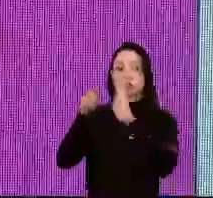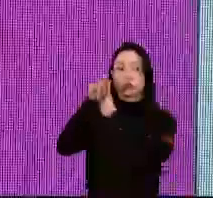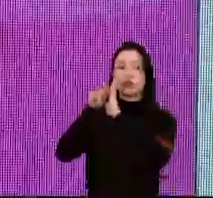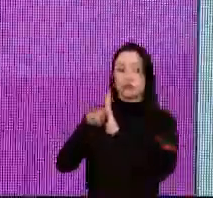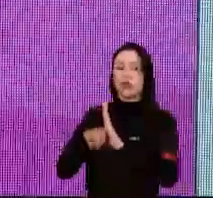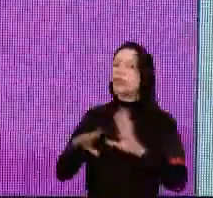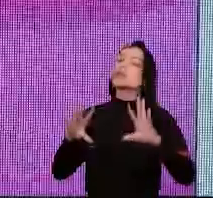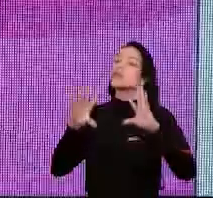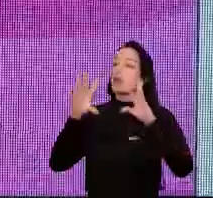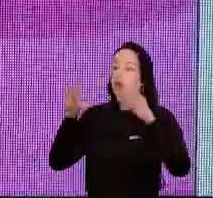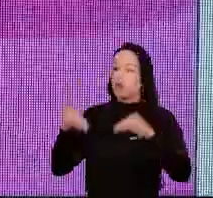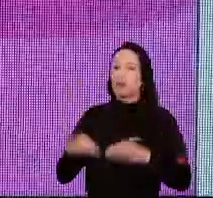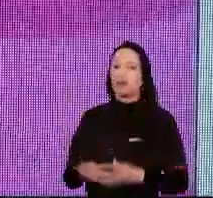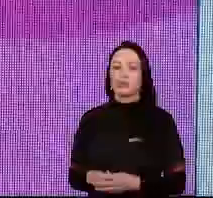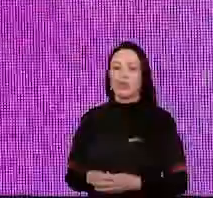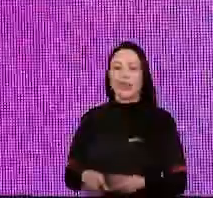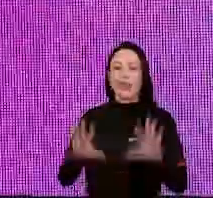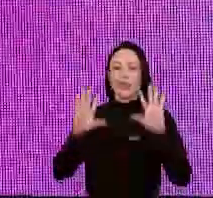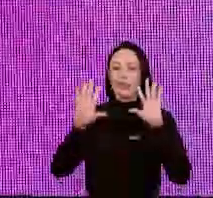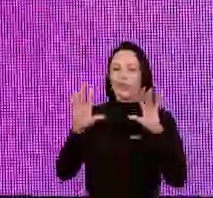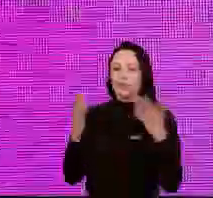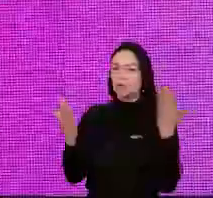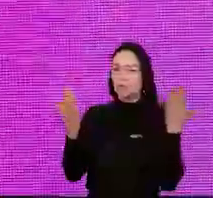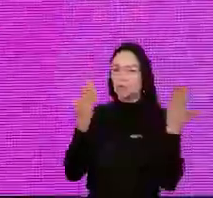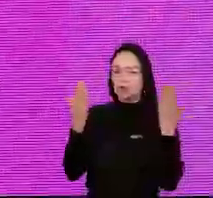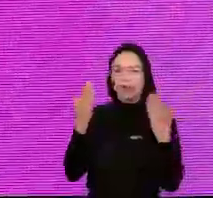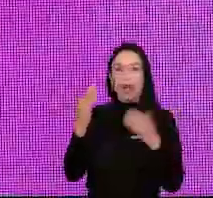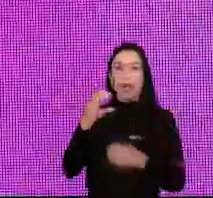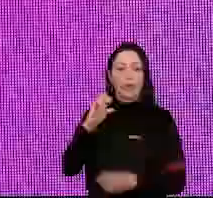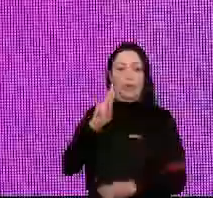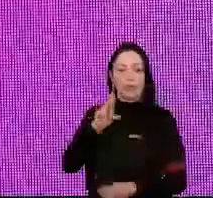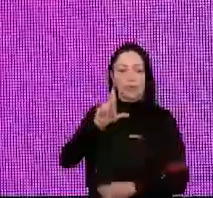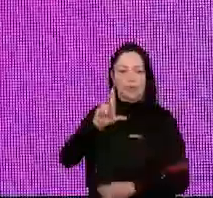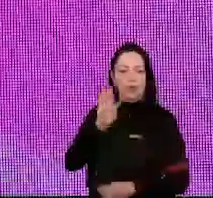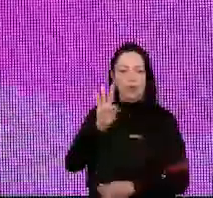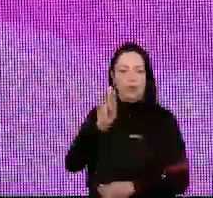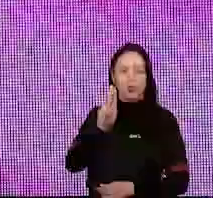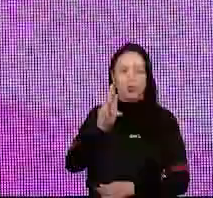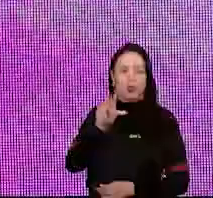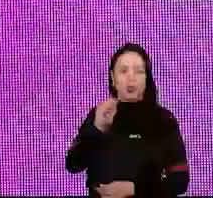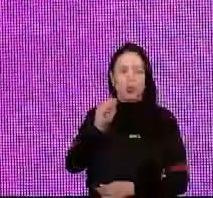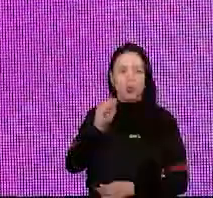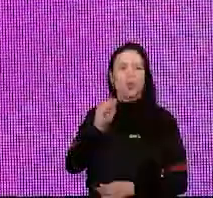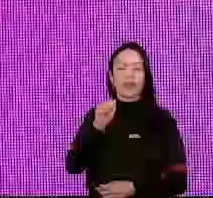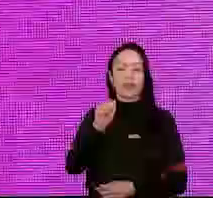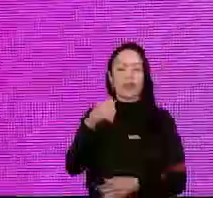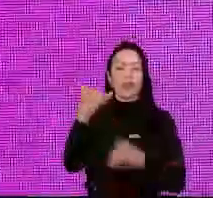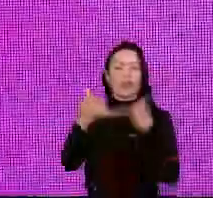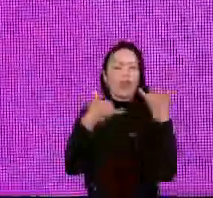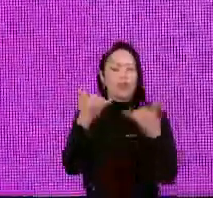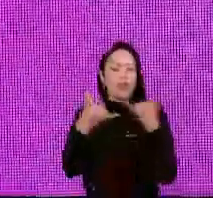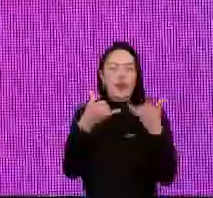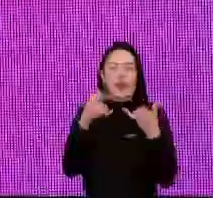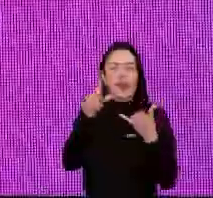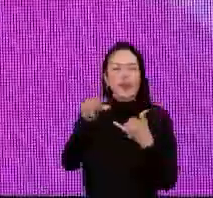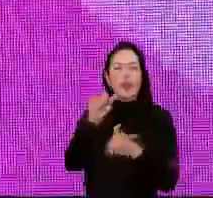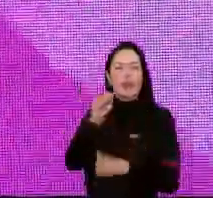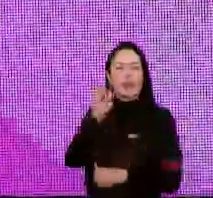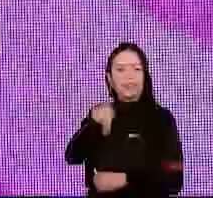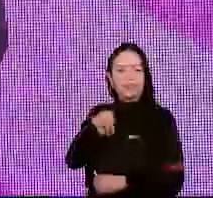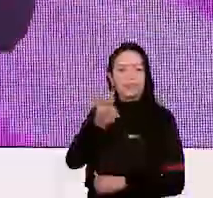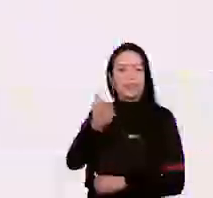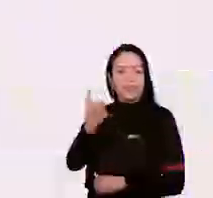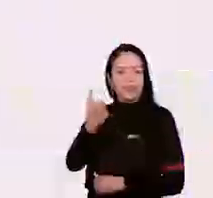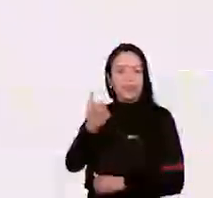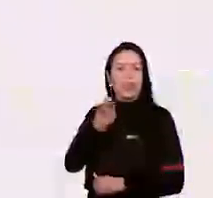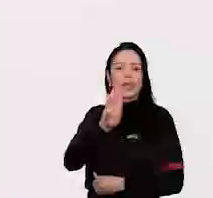todos, né? Mas a questão da cultura em antibiograma, eu brinco que é uma cultura em antibiograma que você